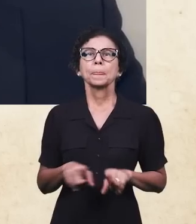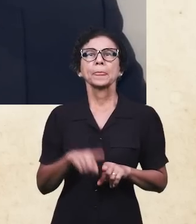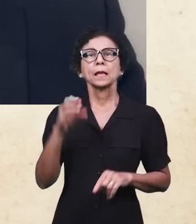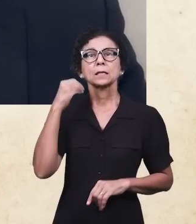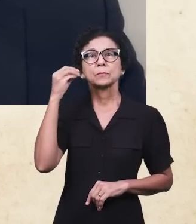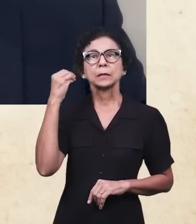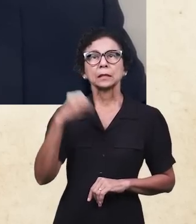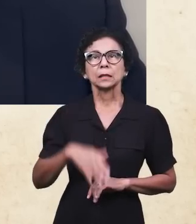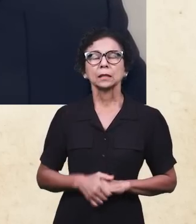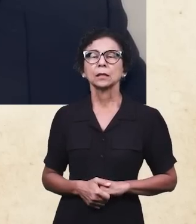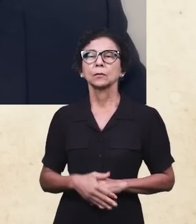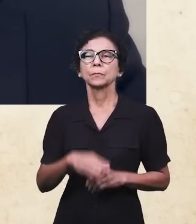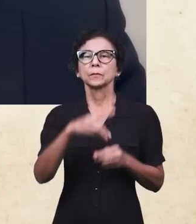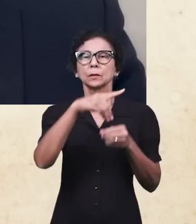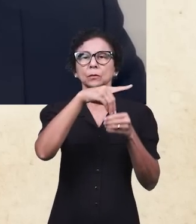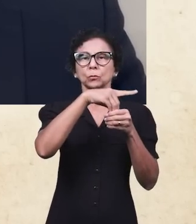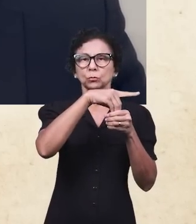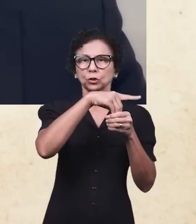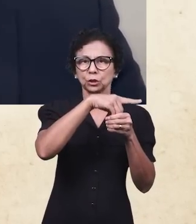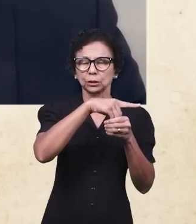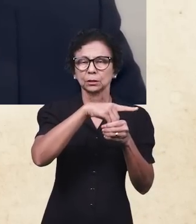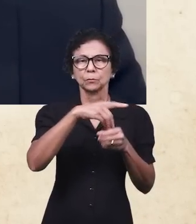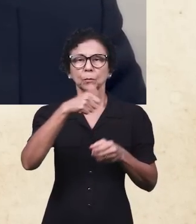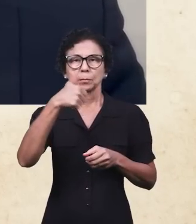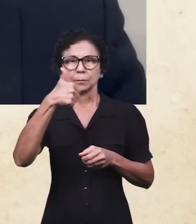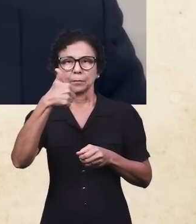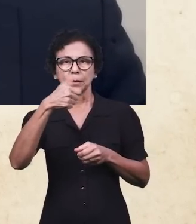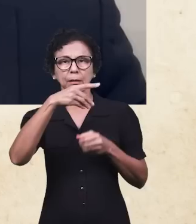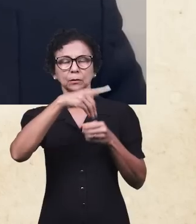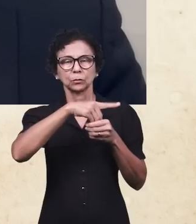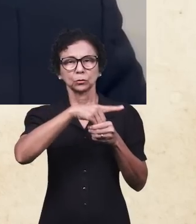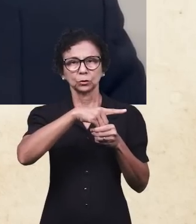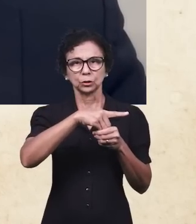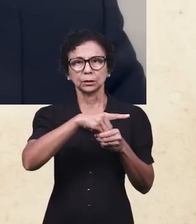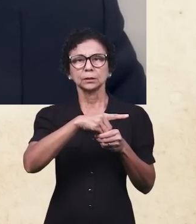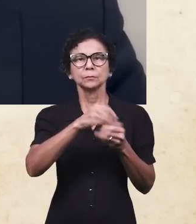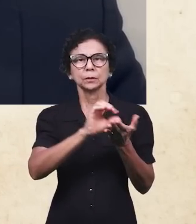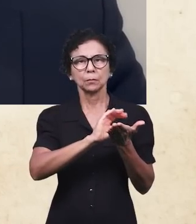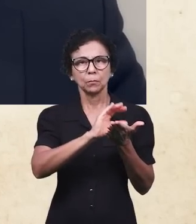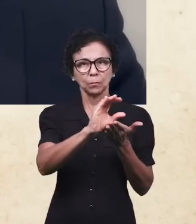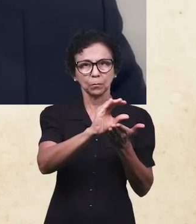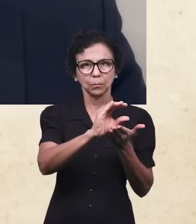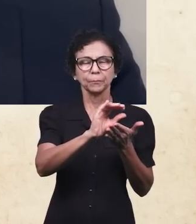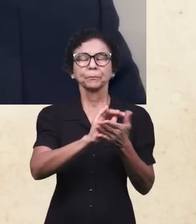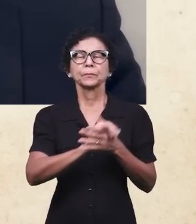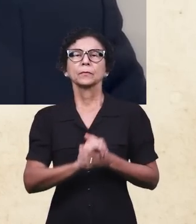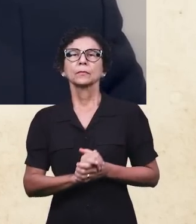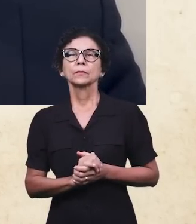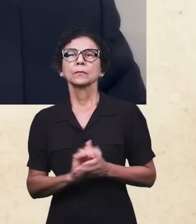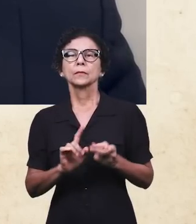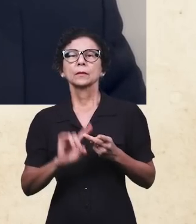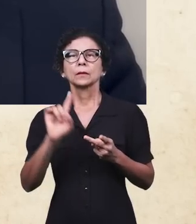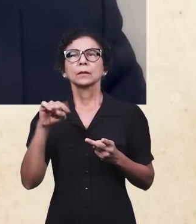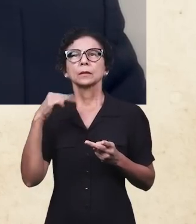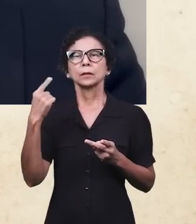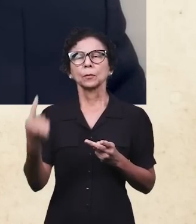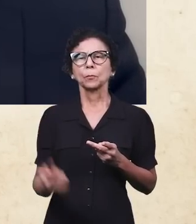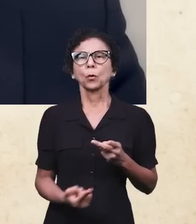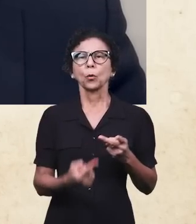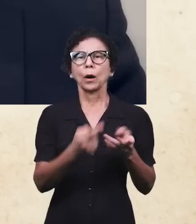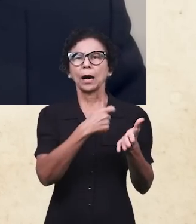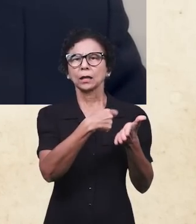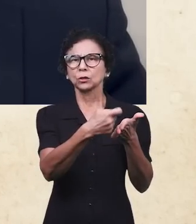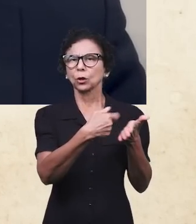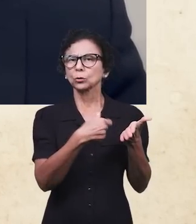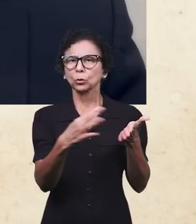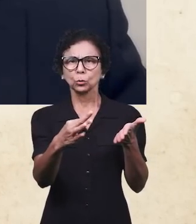sempre separar o valor do dízimo primeiramente, que isso é primordial para o servo do Senhor, e depois separar os meus